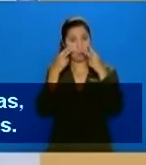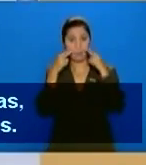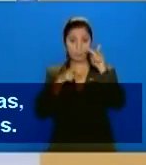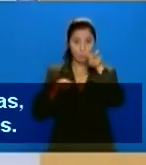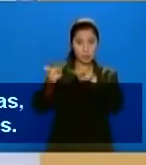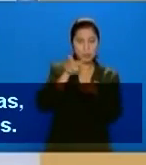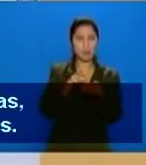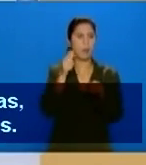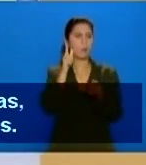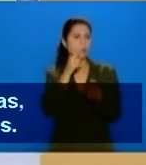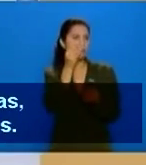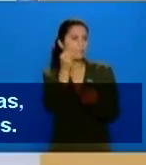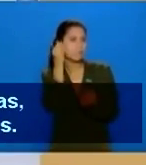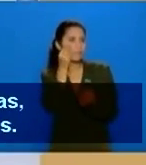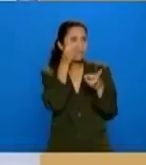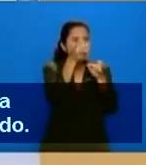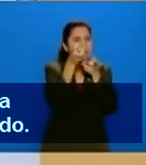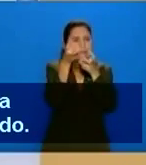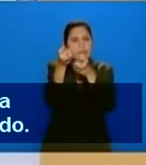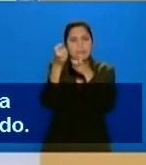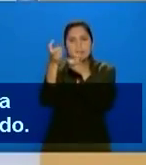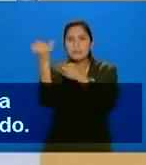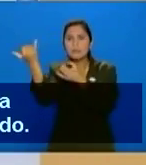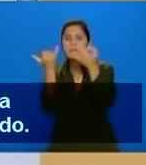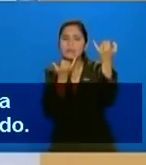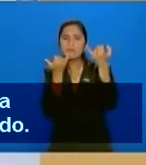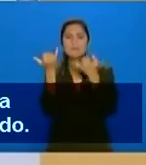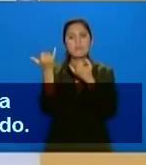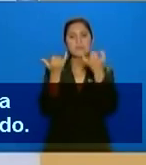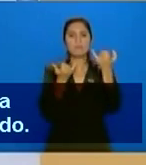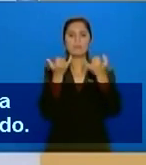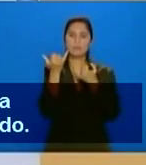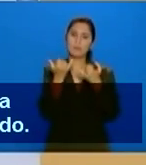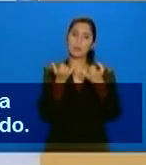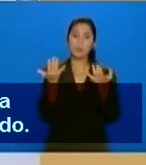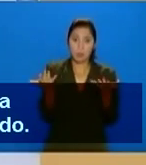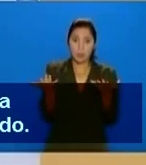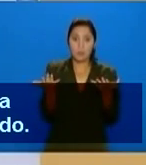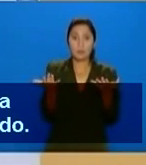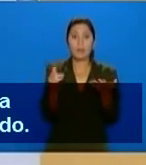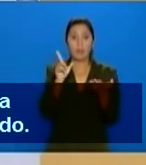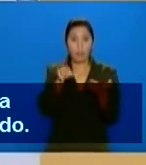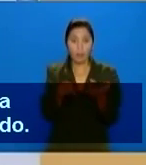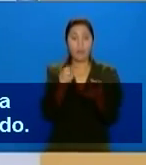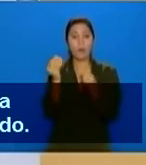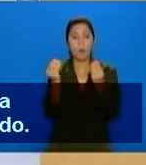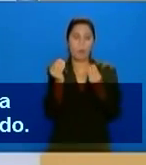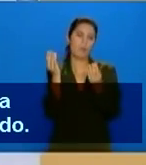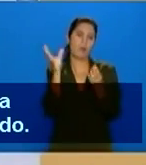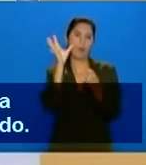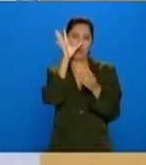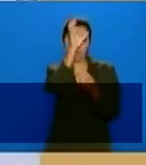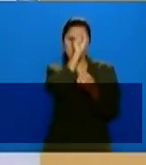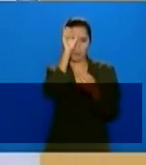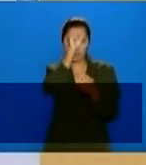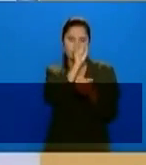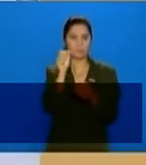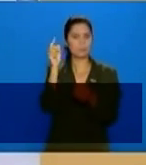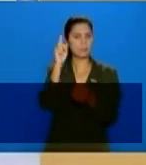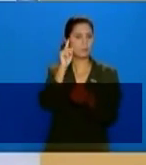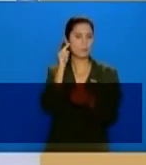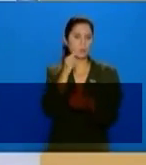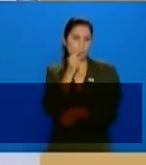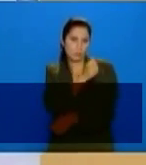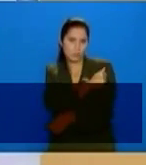ele adquire experiências, que ele obtém informações. Então, é isso que se dá a aprendizagem do aluno surdo. E